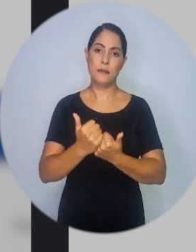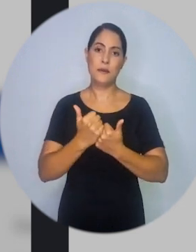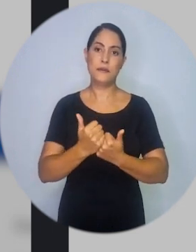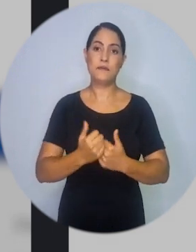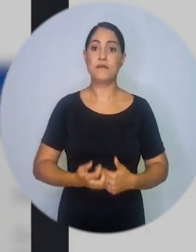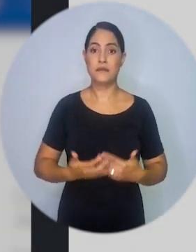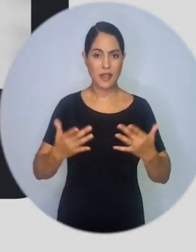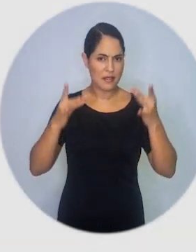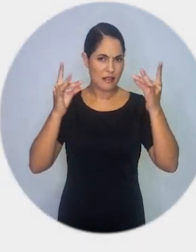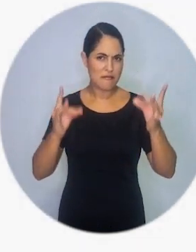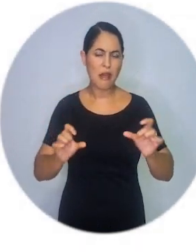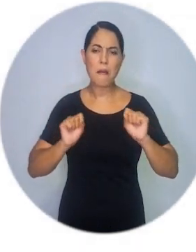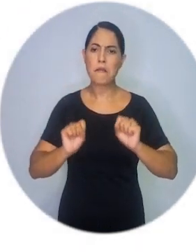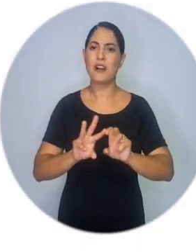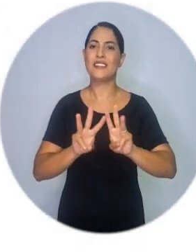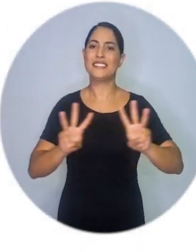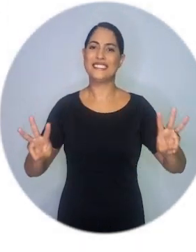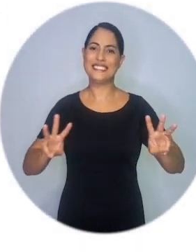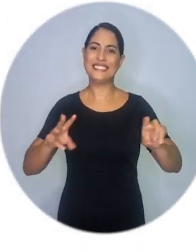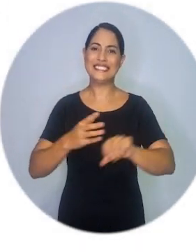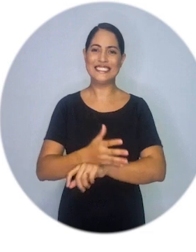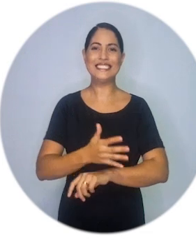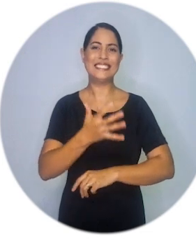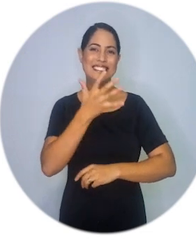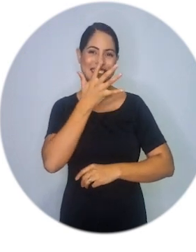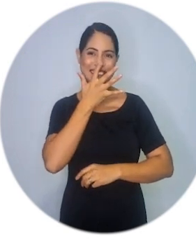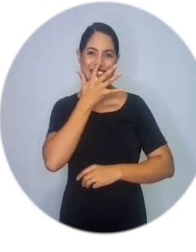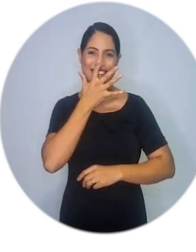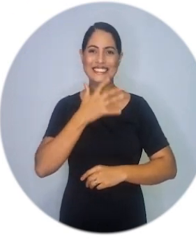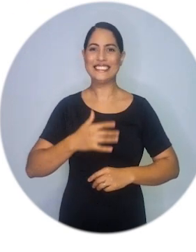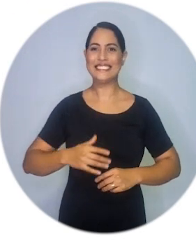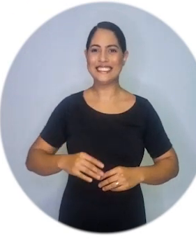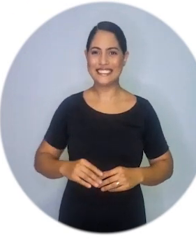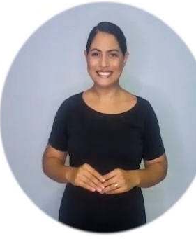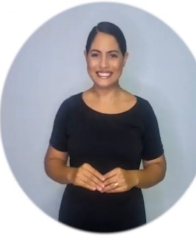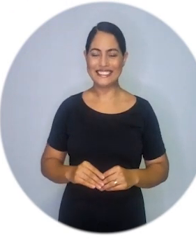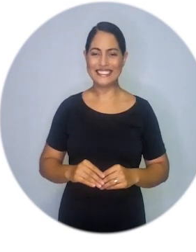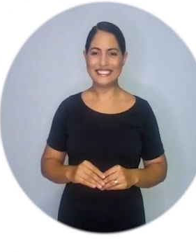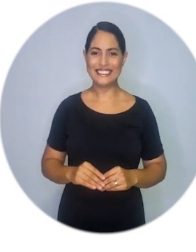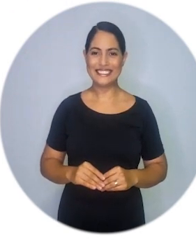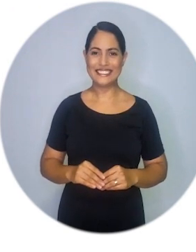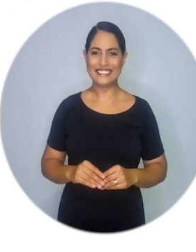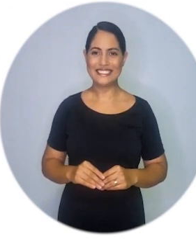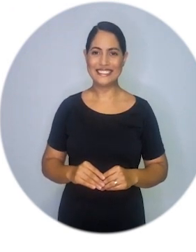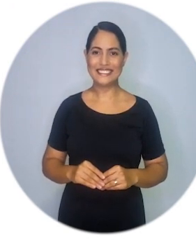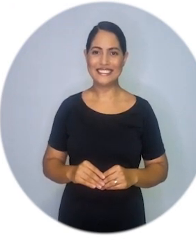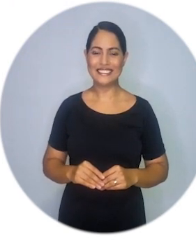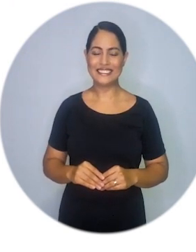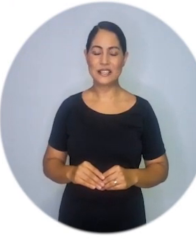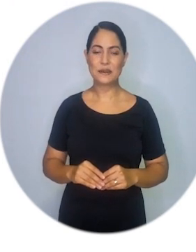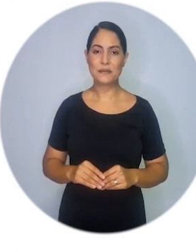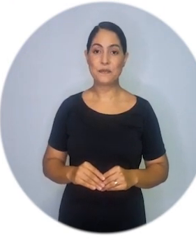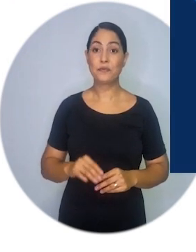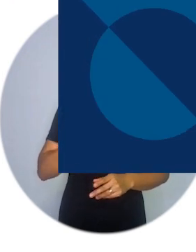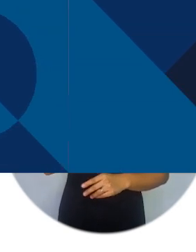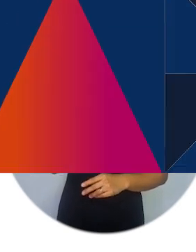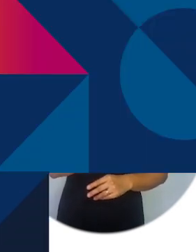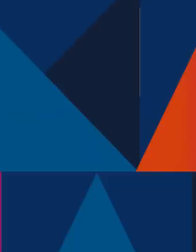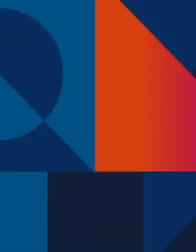advogados sindicais. Os detalhes você acompanha lá no nosso site. Acesse oab.org.br e fique por